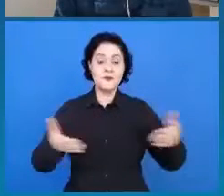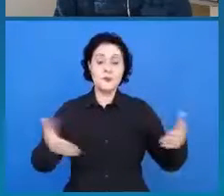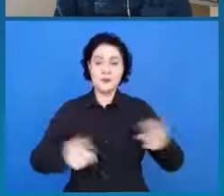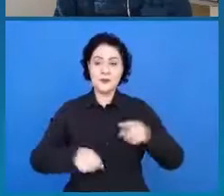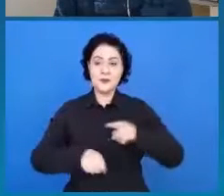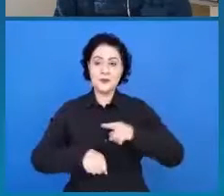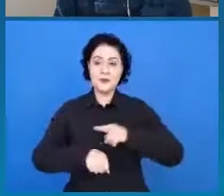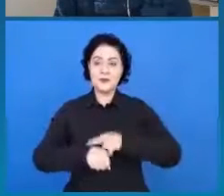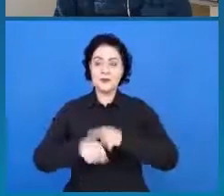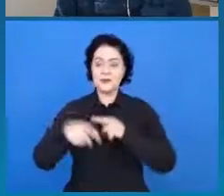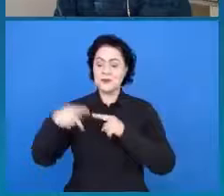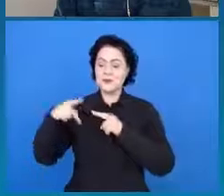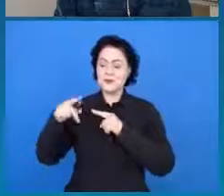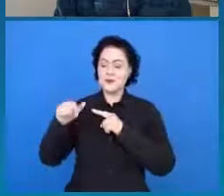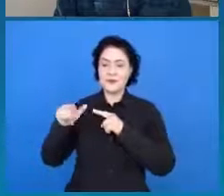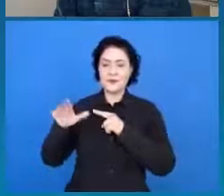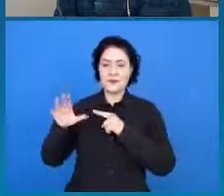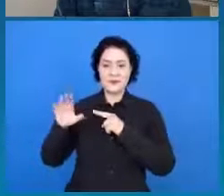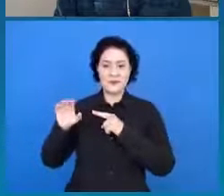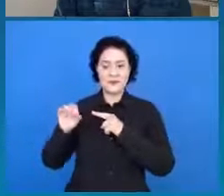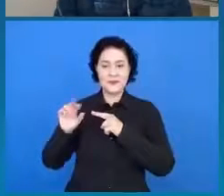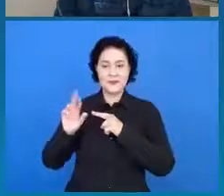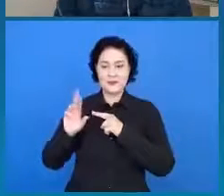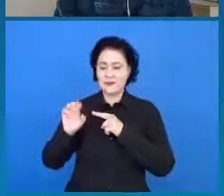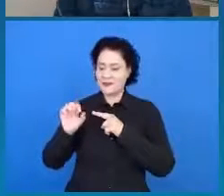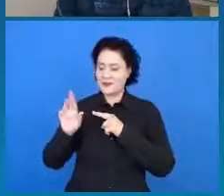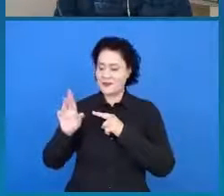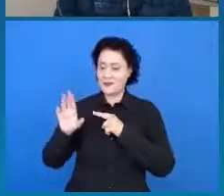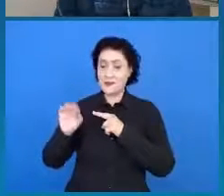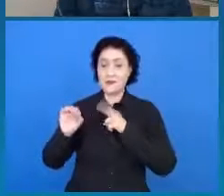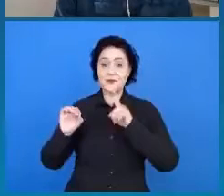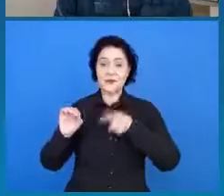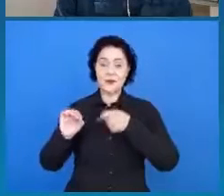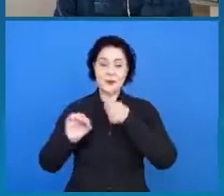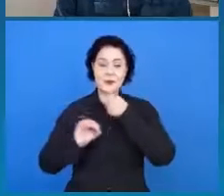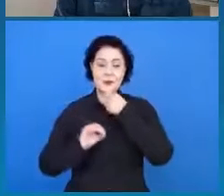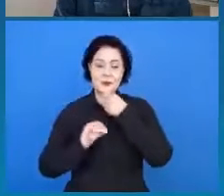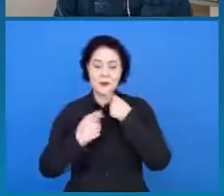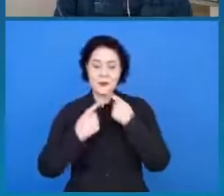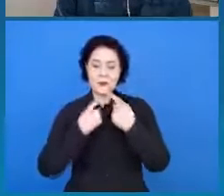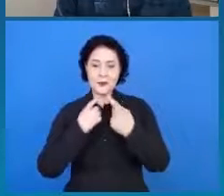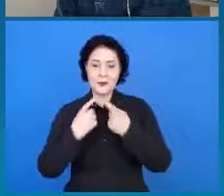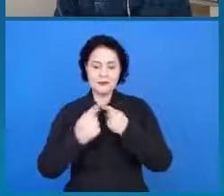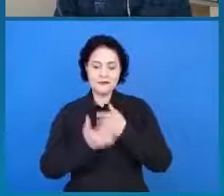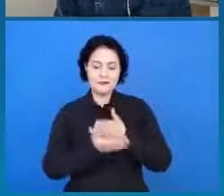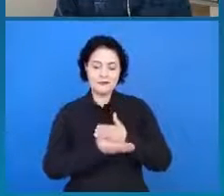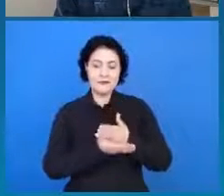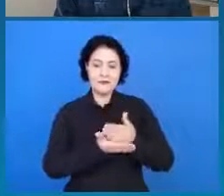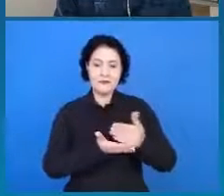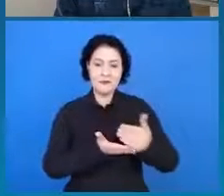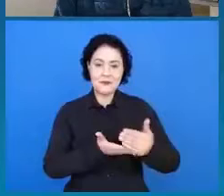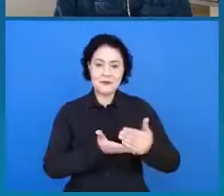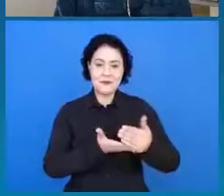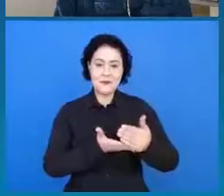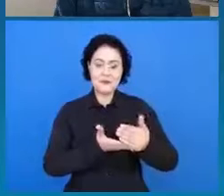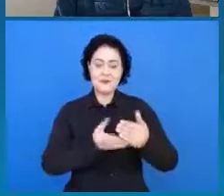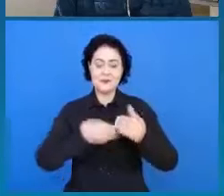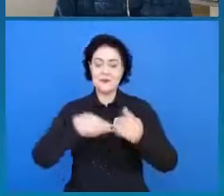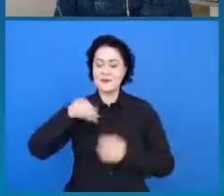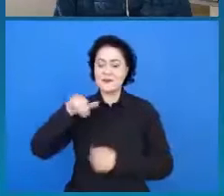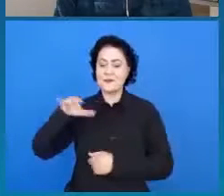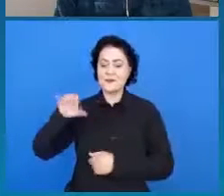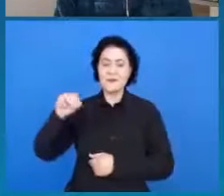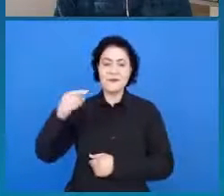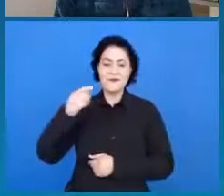Paulo Roberto Oliveira que é locutor desde o início do programa em maio